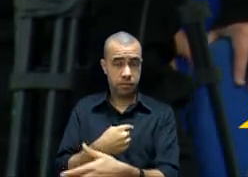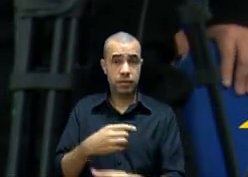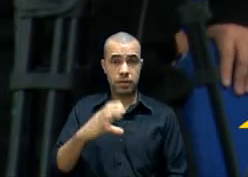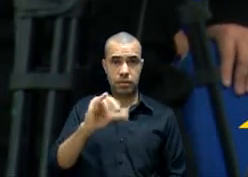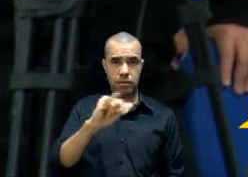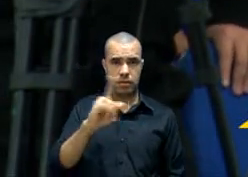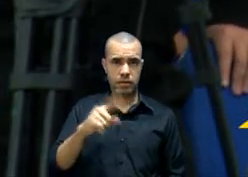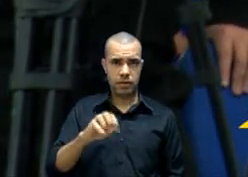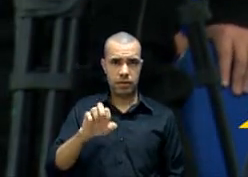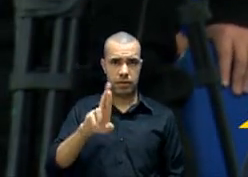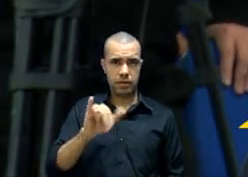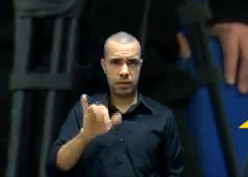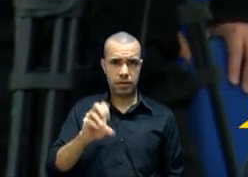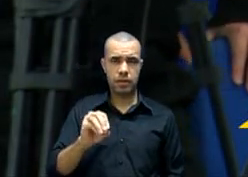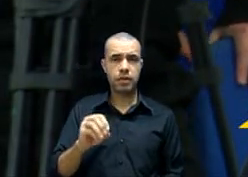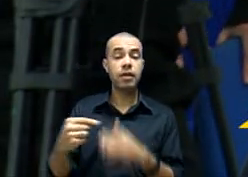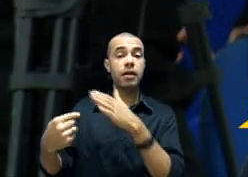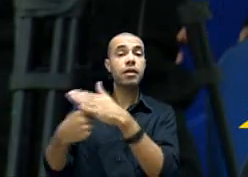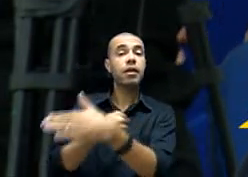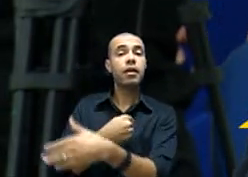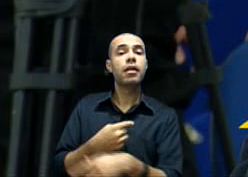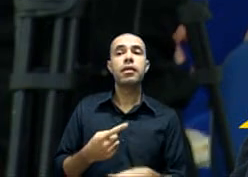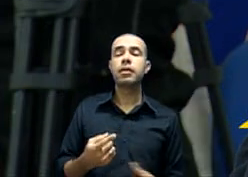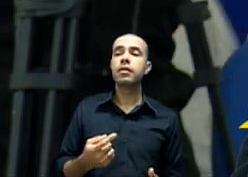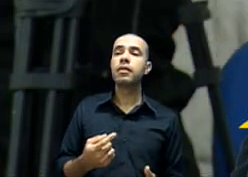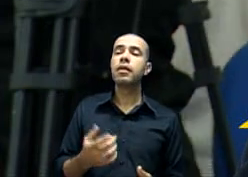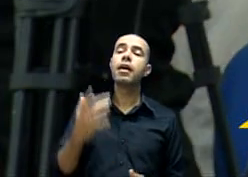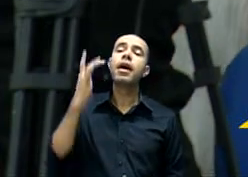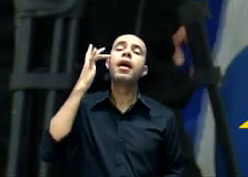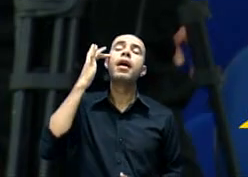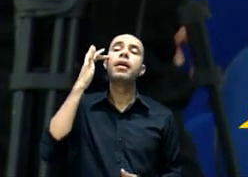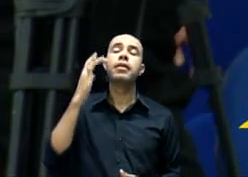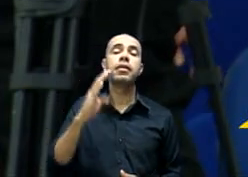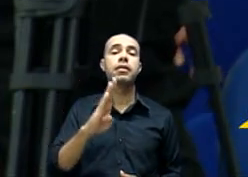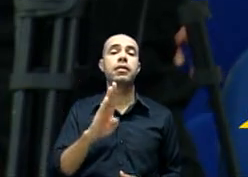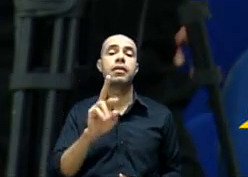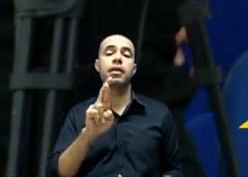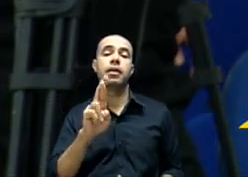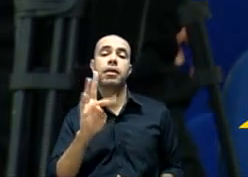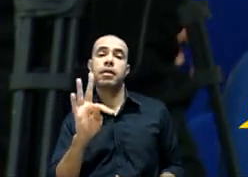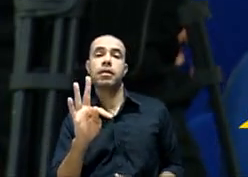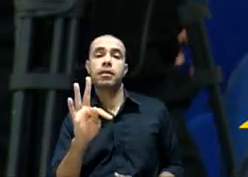Vitão, o que eu acho do BRT.